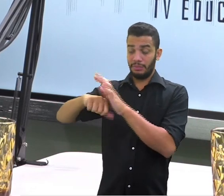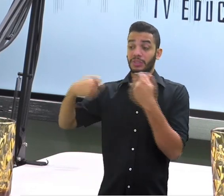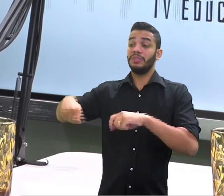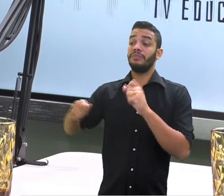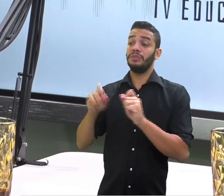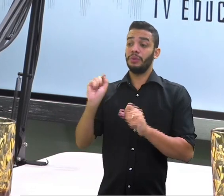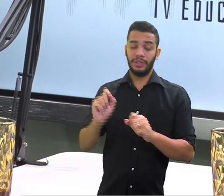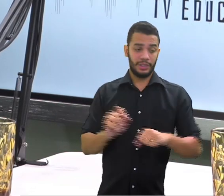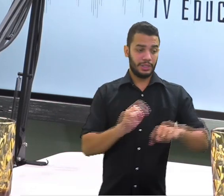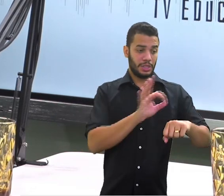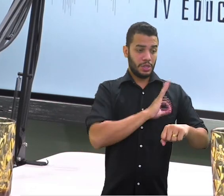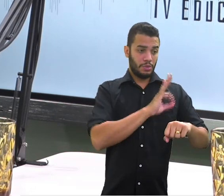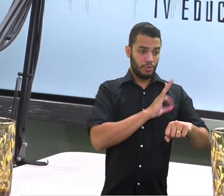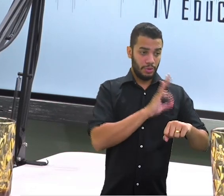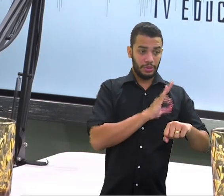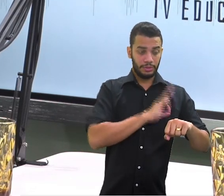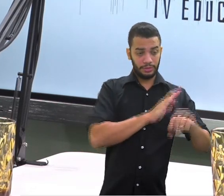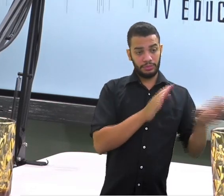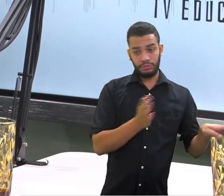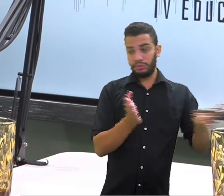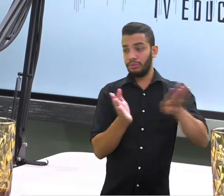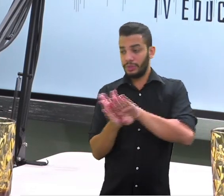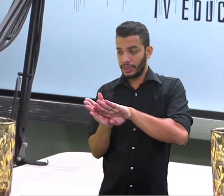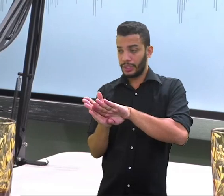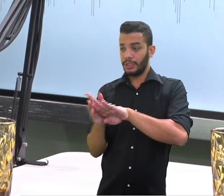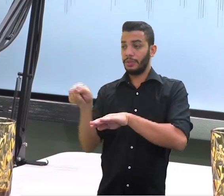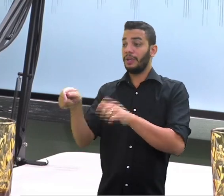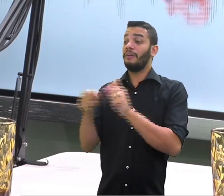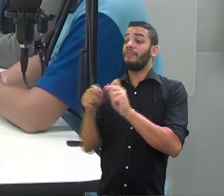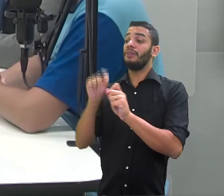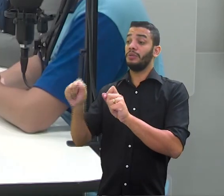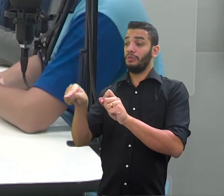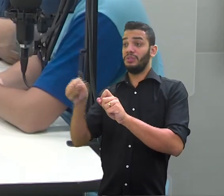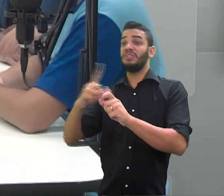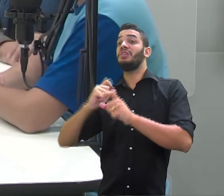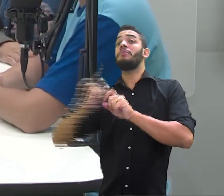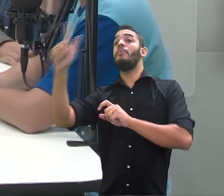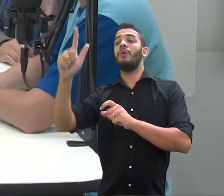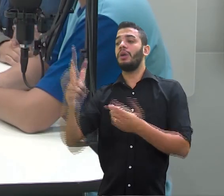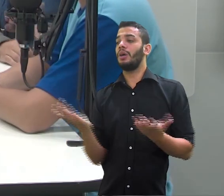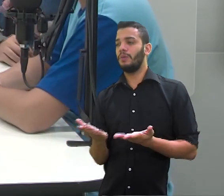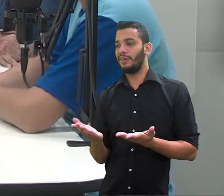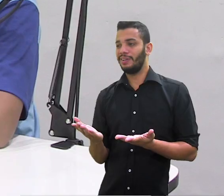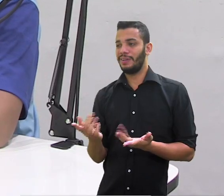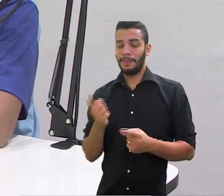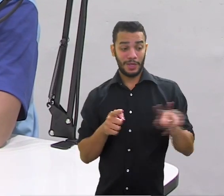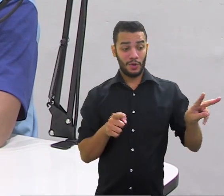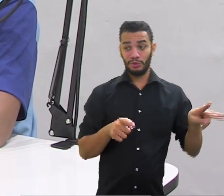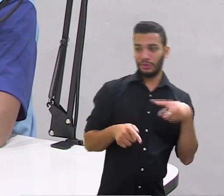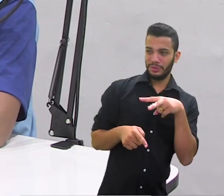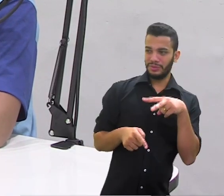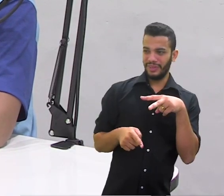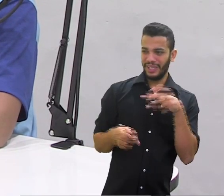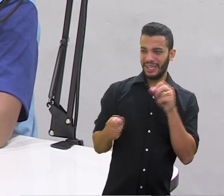dolorido para o menor, para a escola, para o Estado e, em especial, para a família. Kimberly, ele falou em